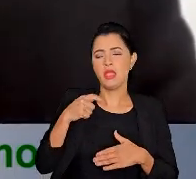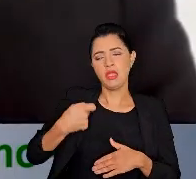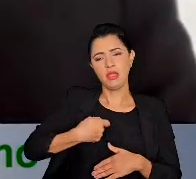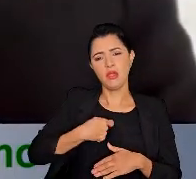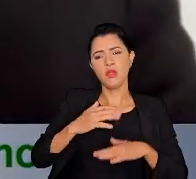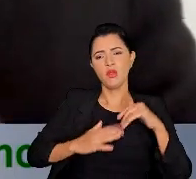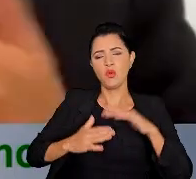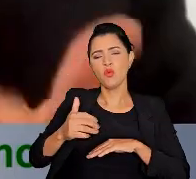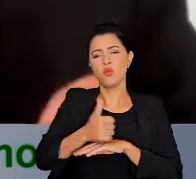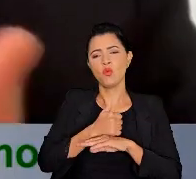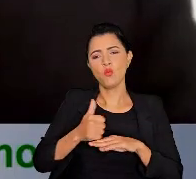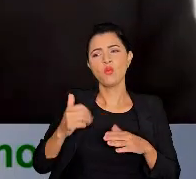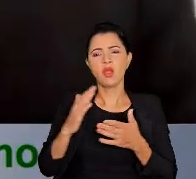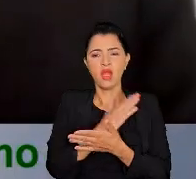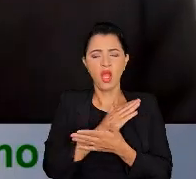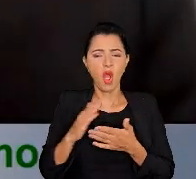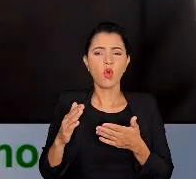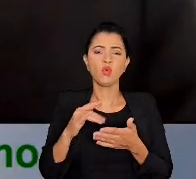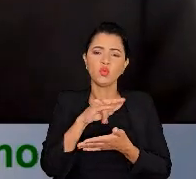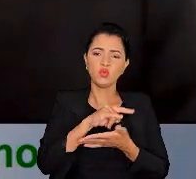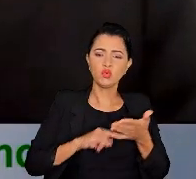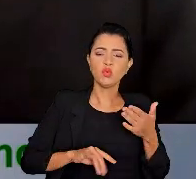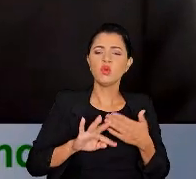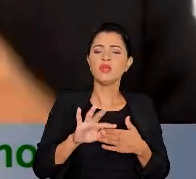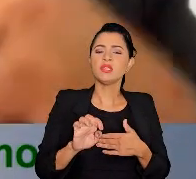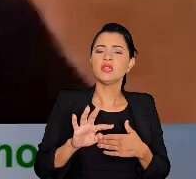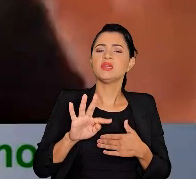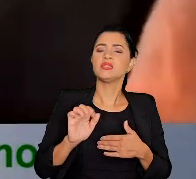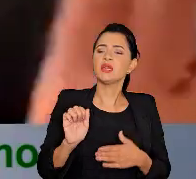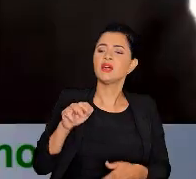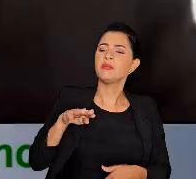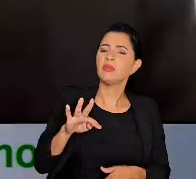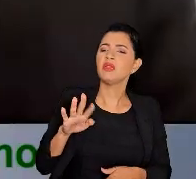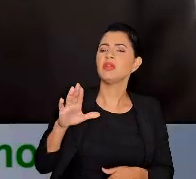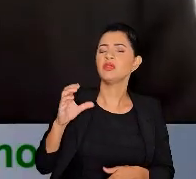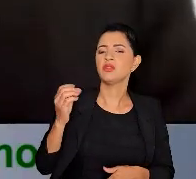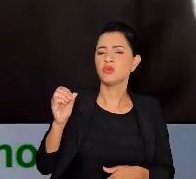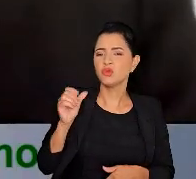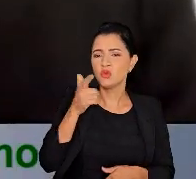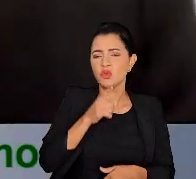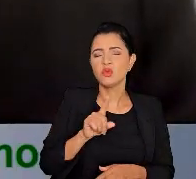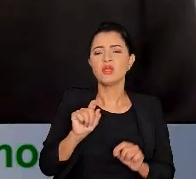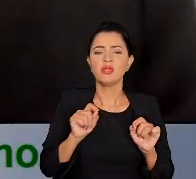com alguns testamentos dessas pessoas que legaram